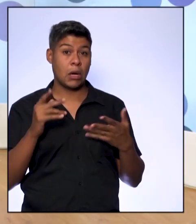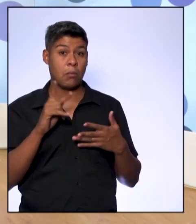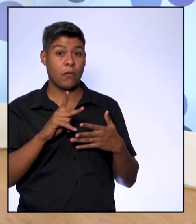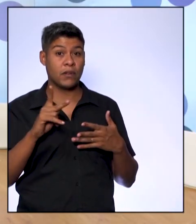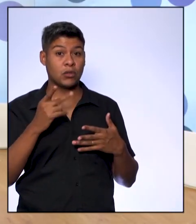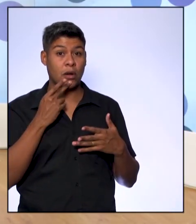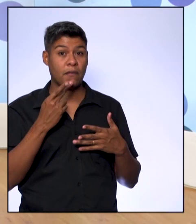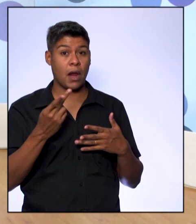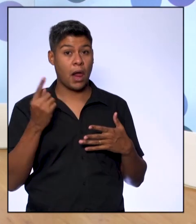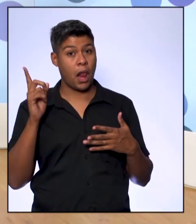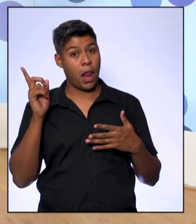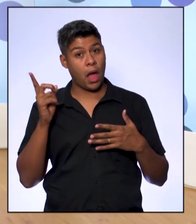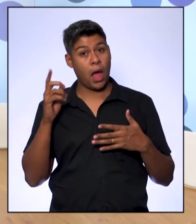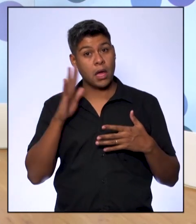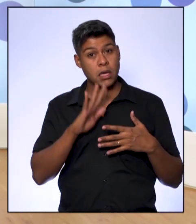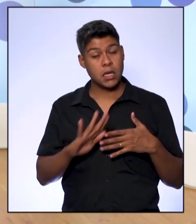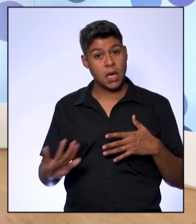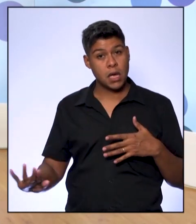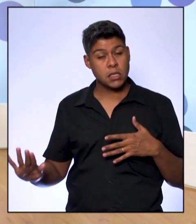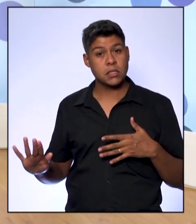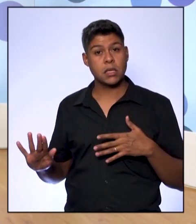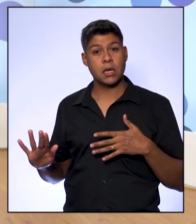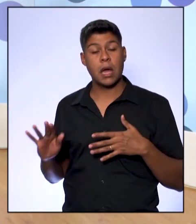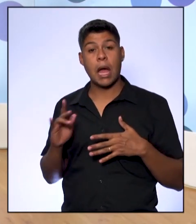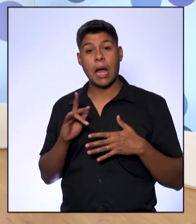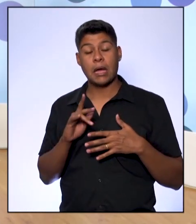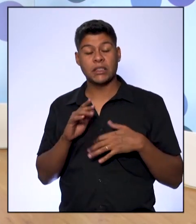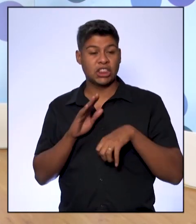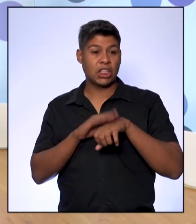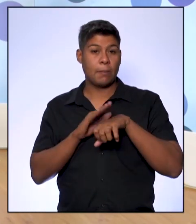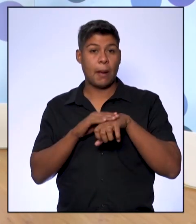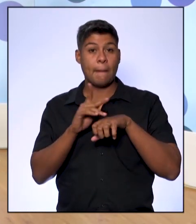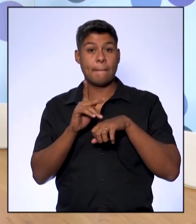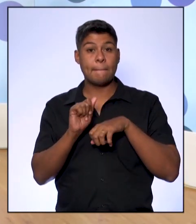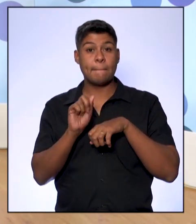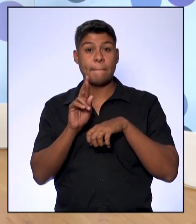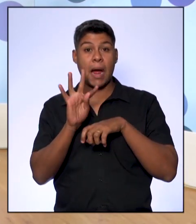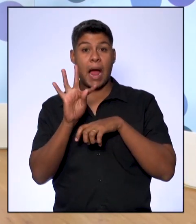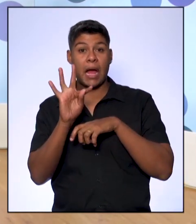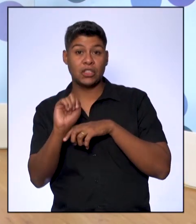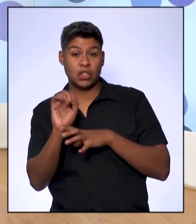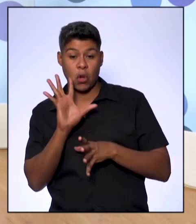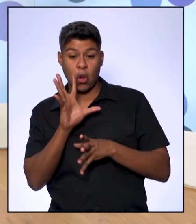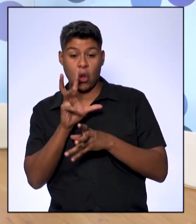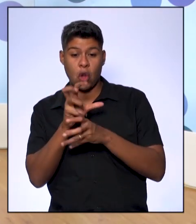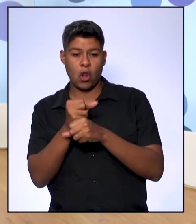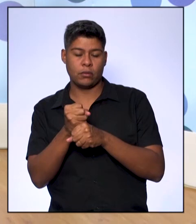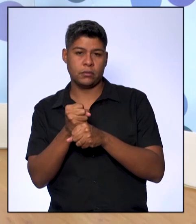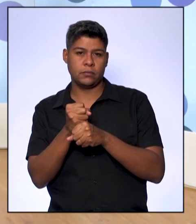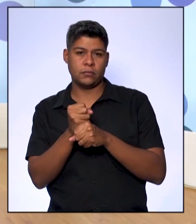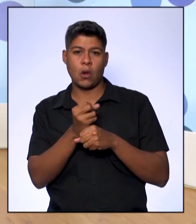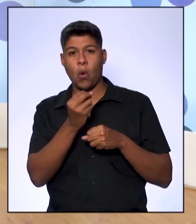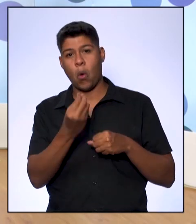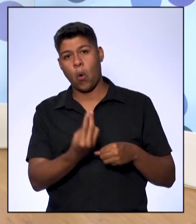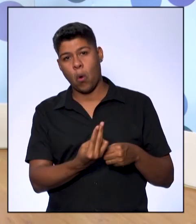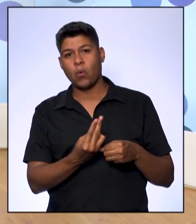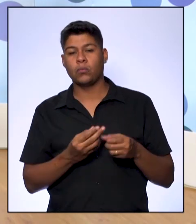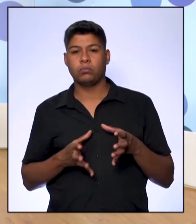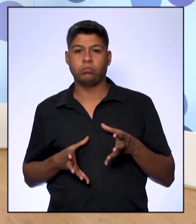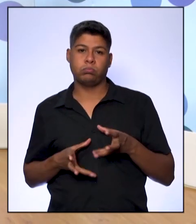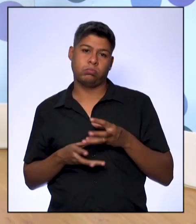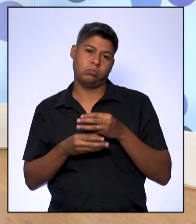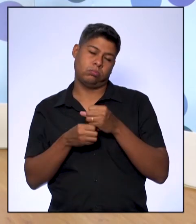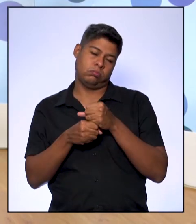professora passou a falar para gente lá com a criancinha a parte pelo todo parte pelo todo mas nesse caso também pode ser o continente